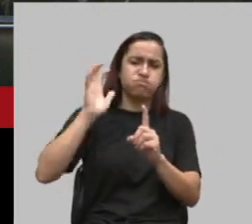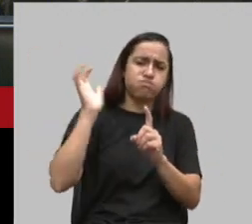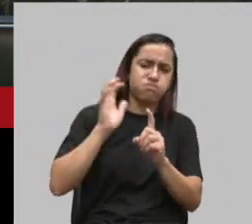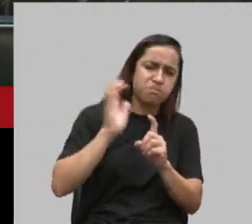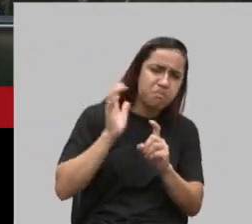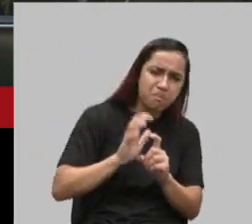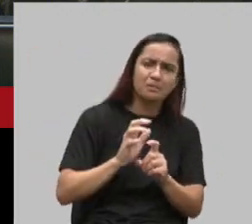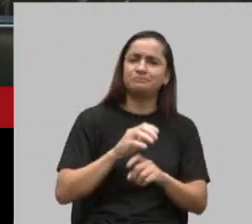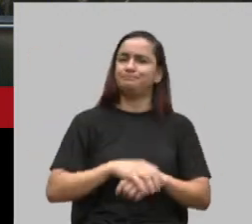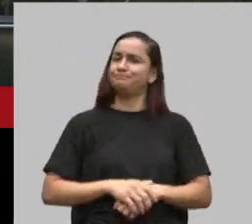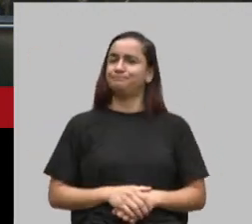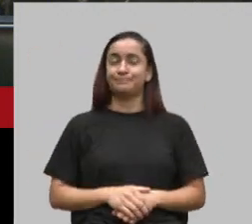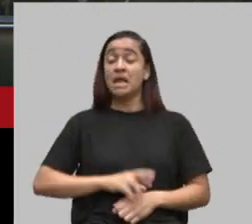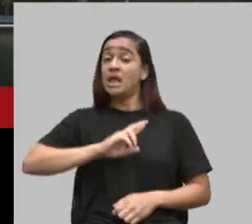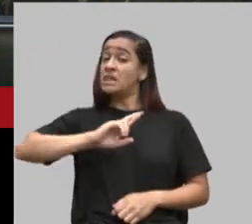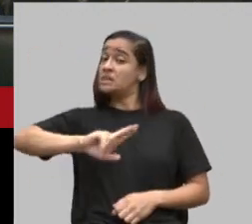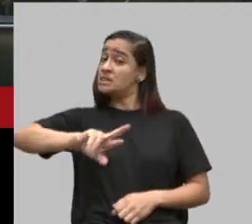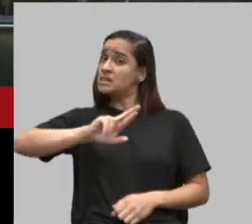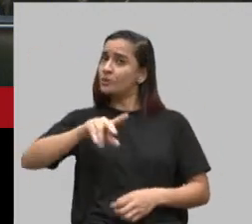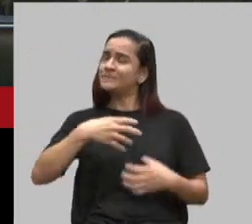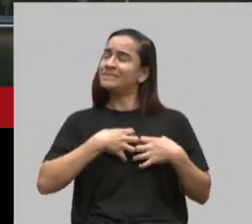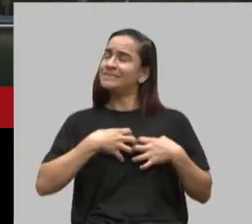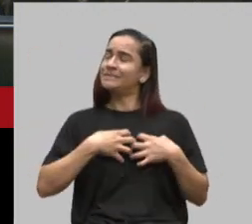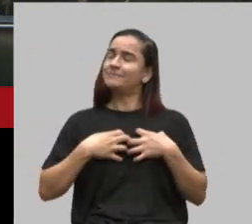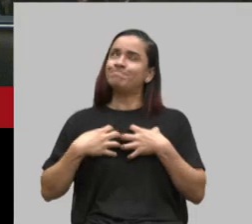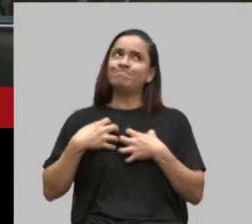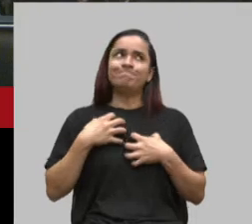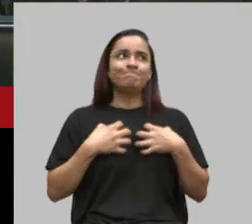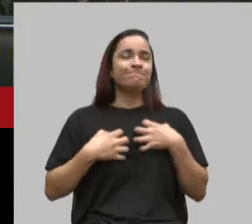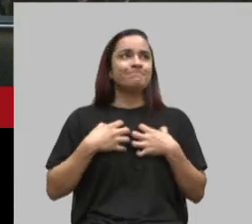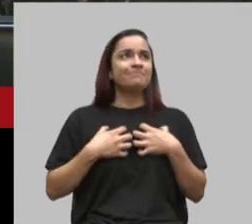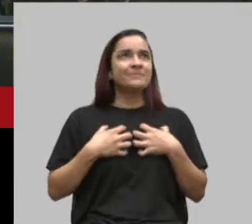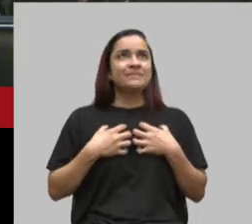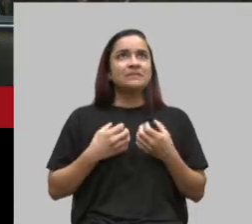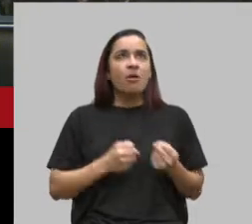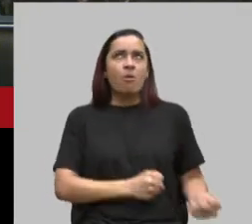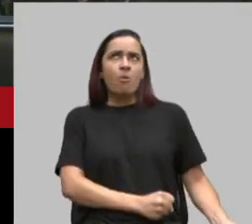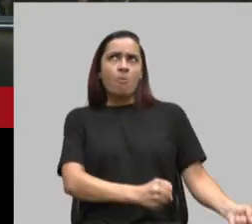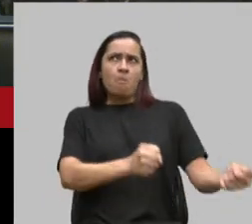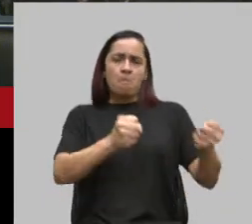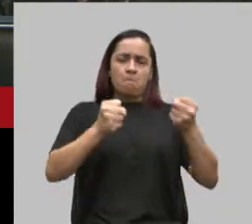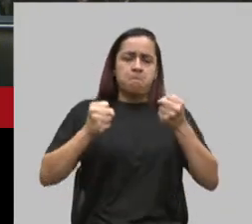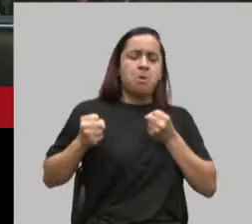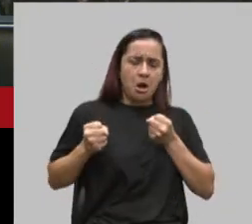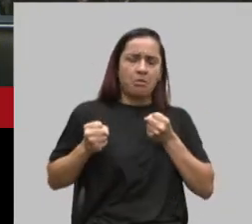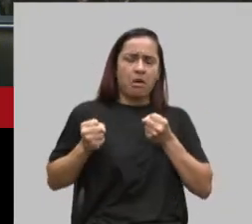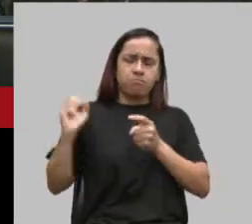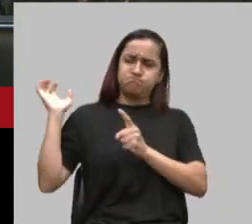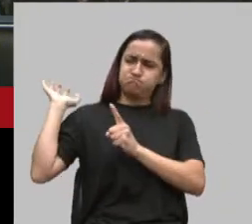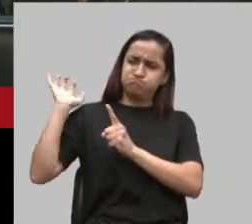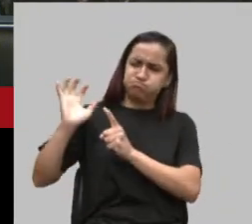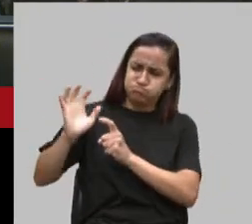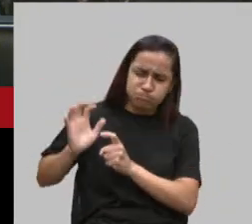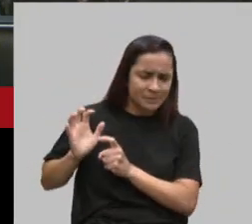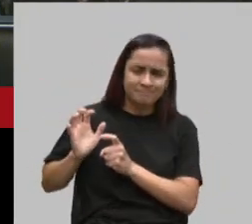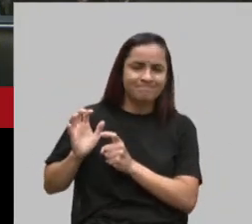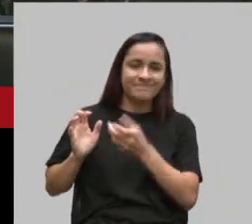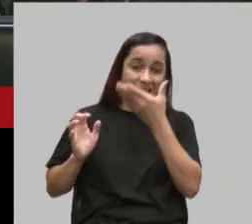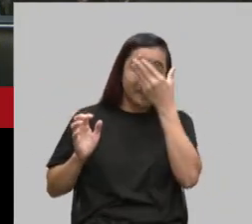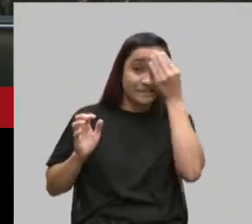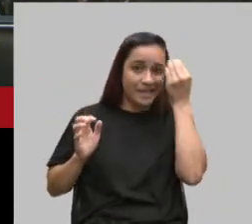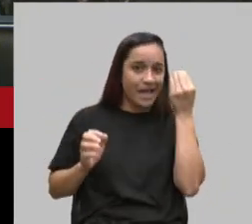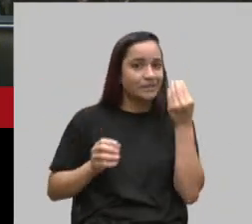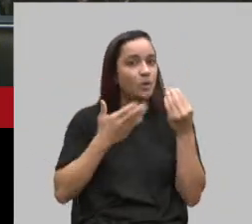sintam tão tão plenas de poder que se esqueçam do lugar e da